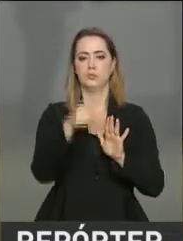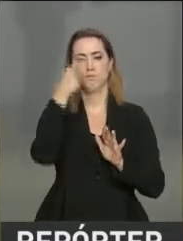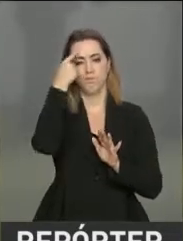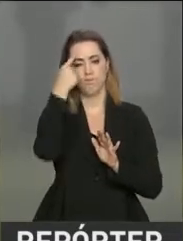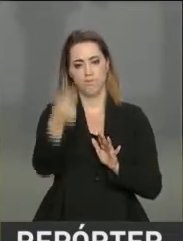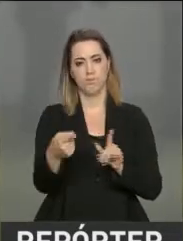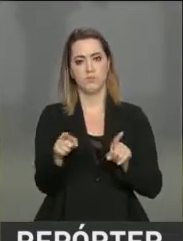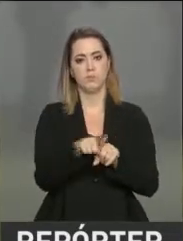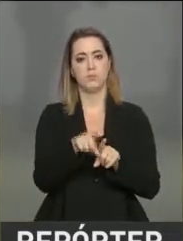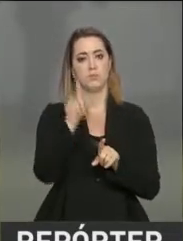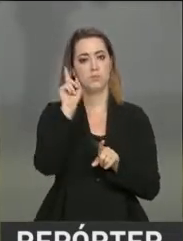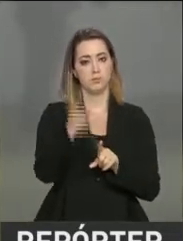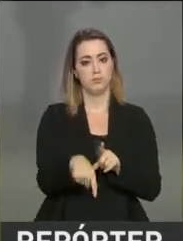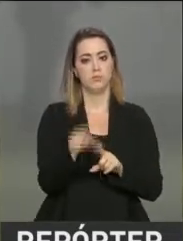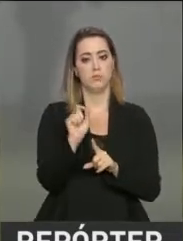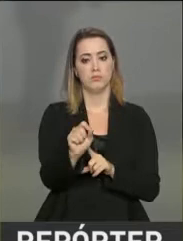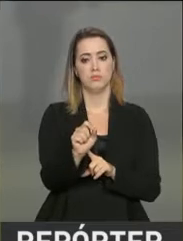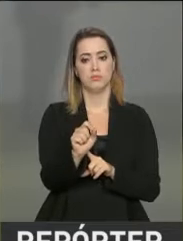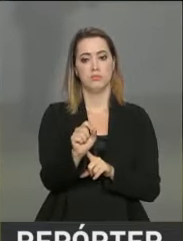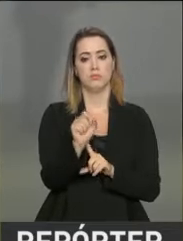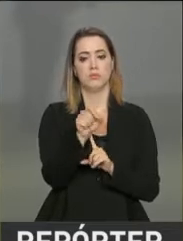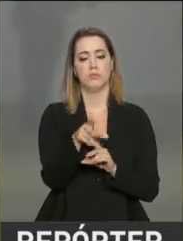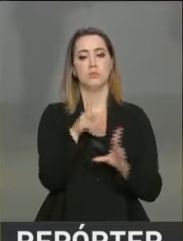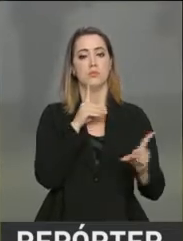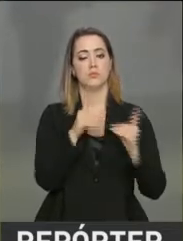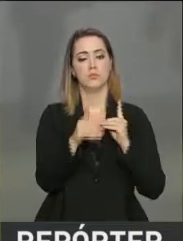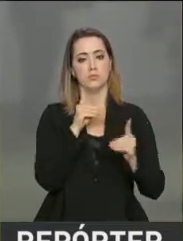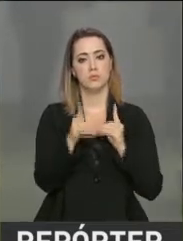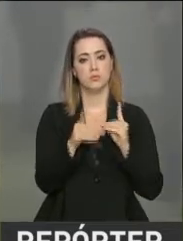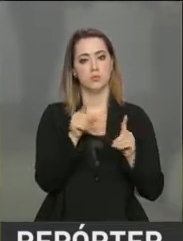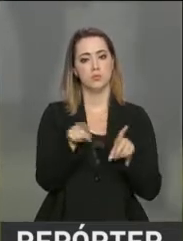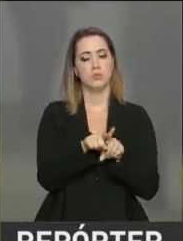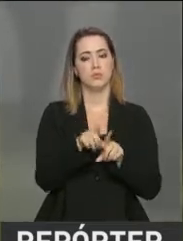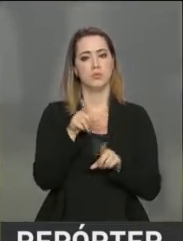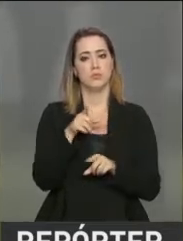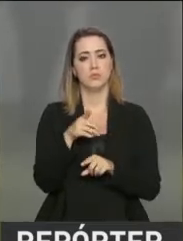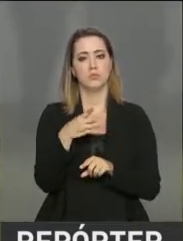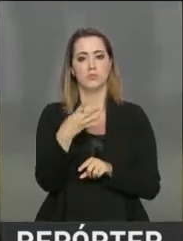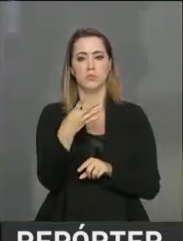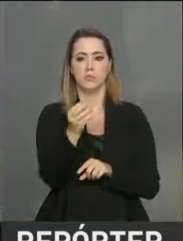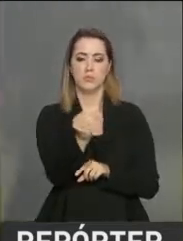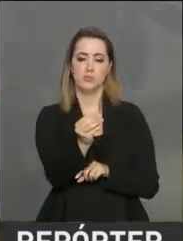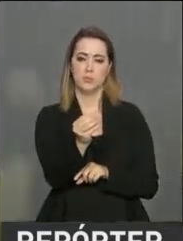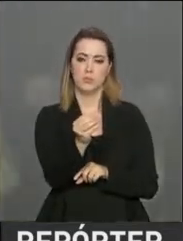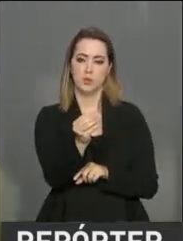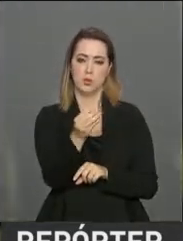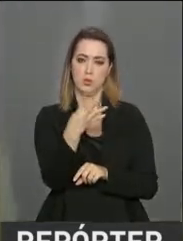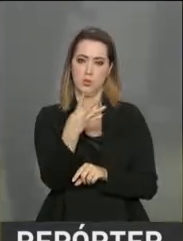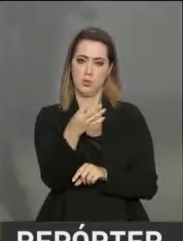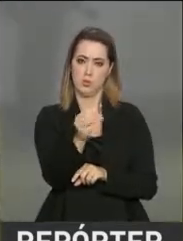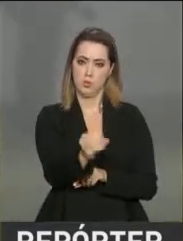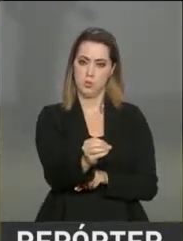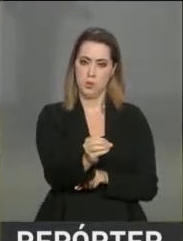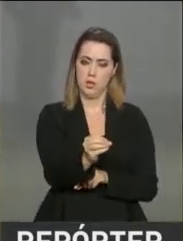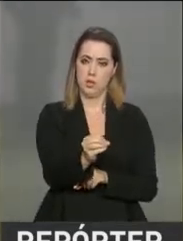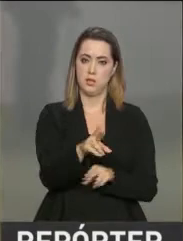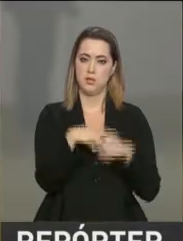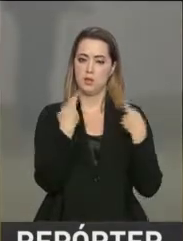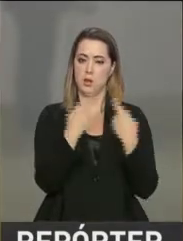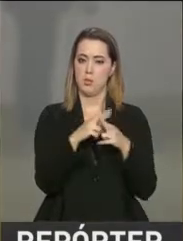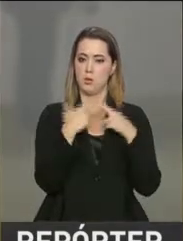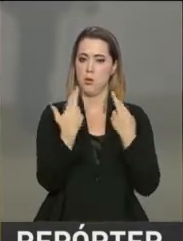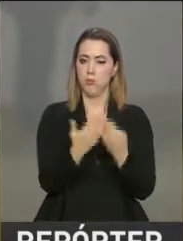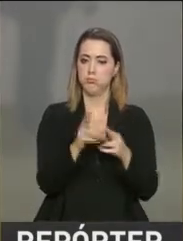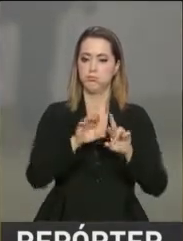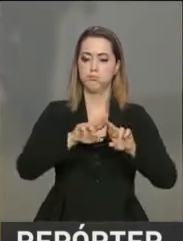presidente Rodrigo Maia é que essa discussão ela tenha 40 sessões, que é o máximo de sessões possíveis